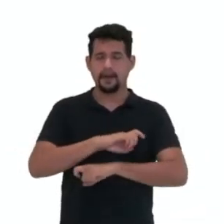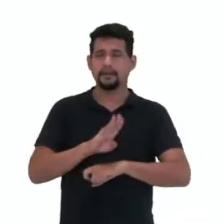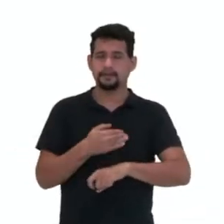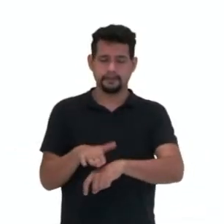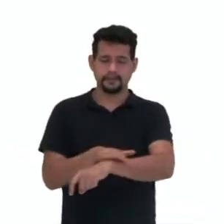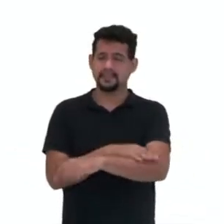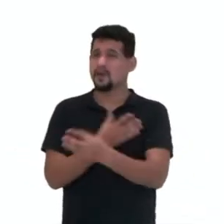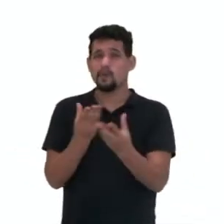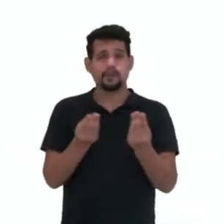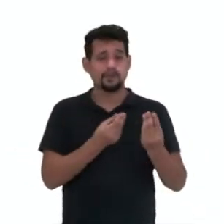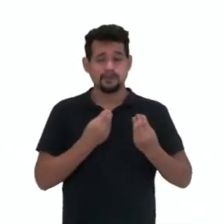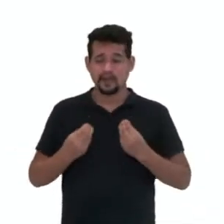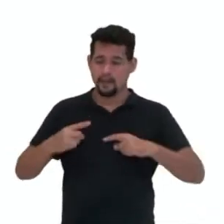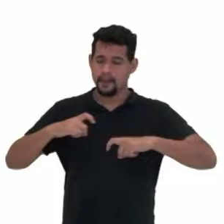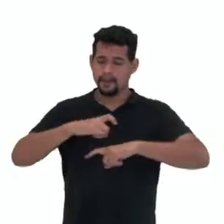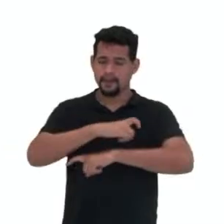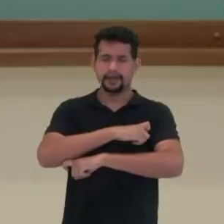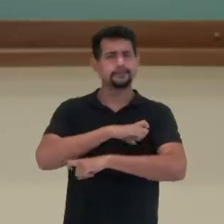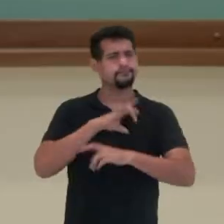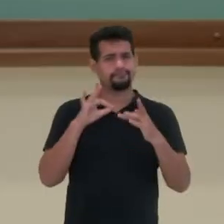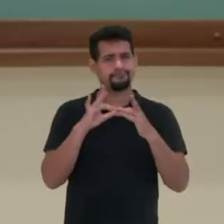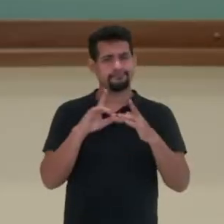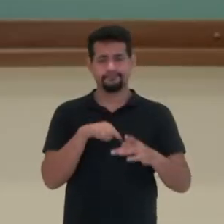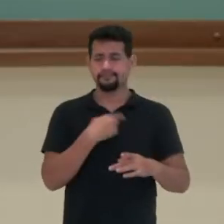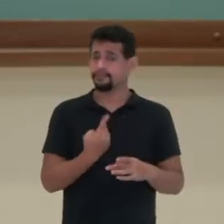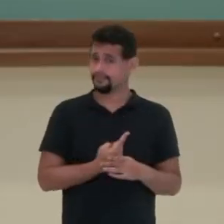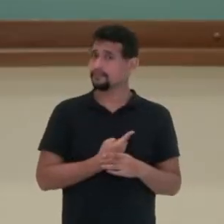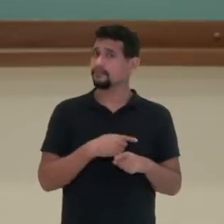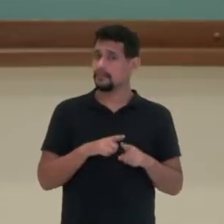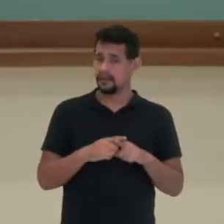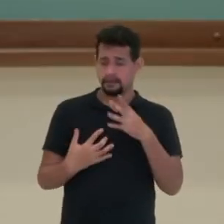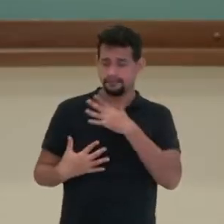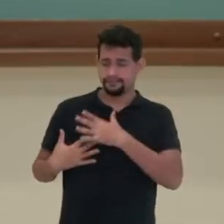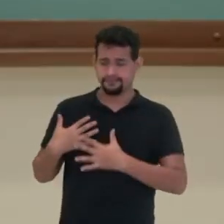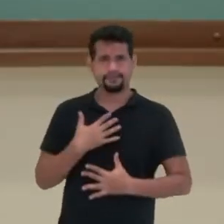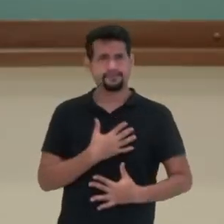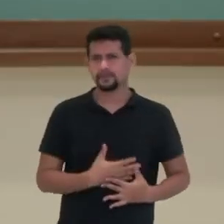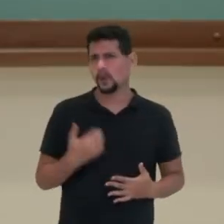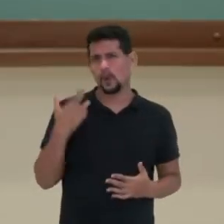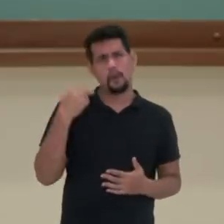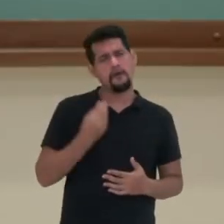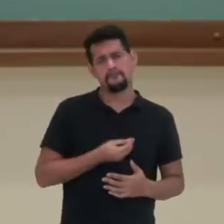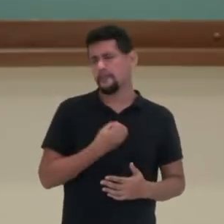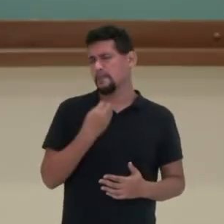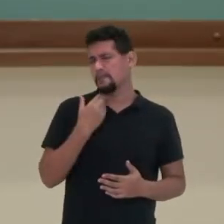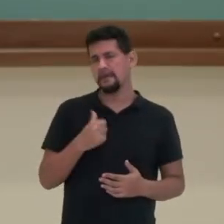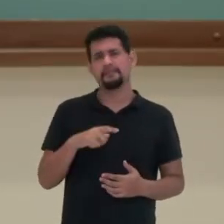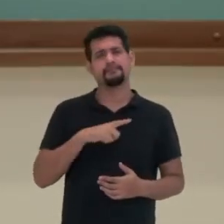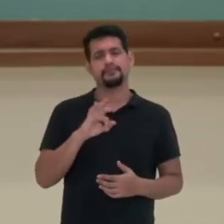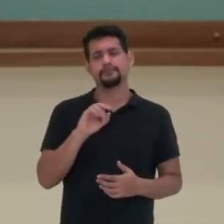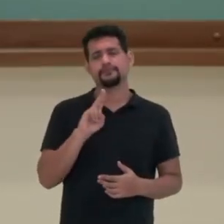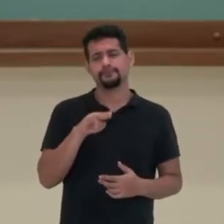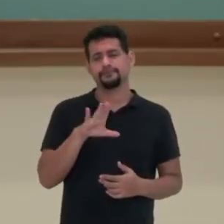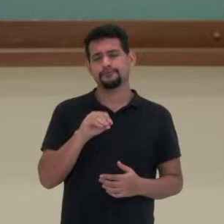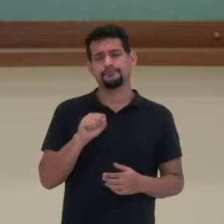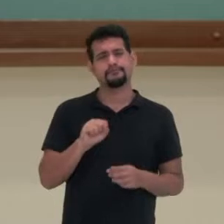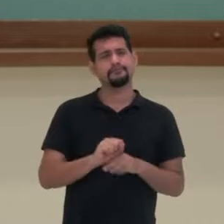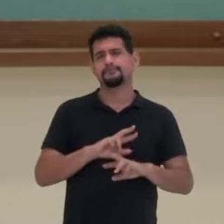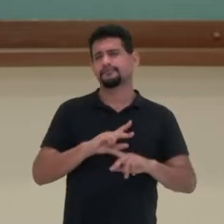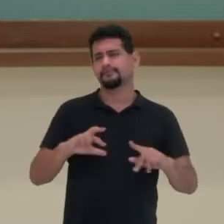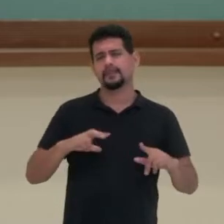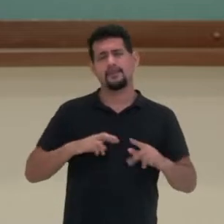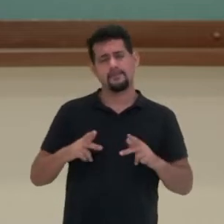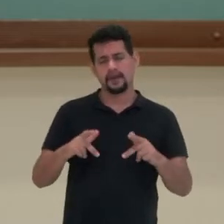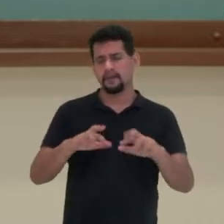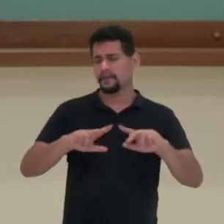temos várias bactérias que fazem parte do nosso microbioma, ficam normal, elas vivem bem ali, tem fungos, né, tem até vírus,